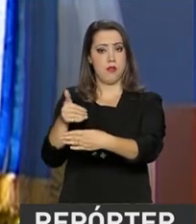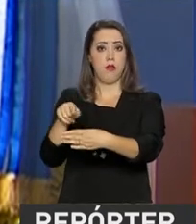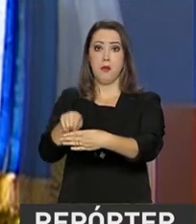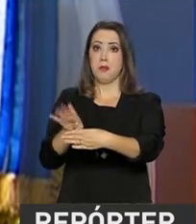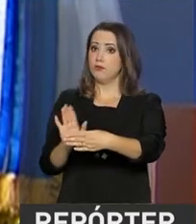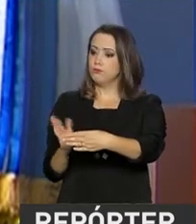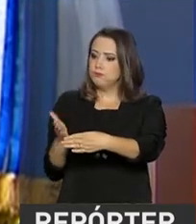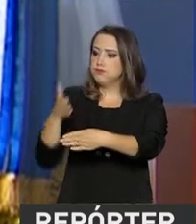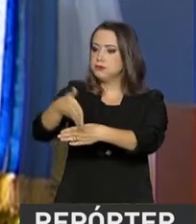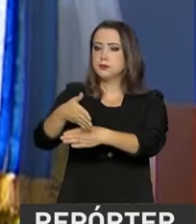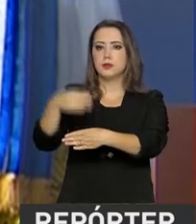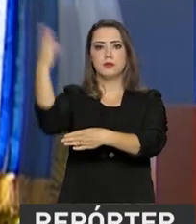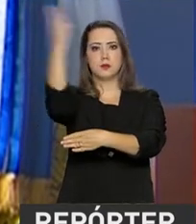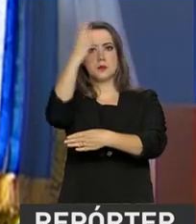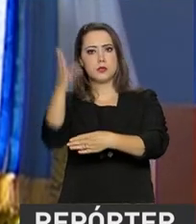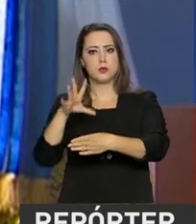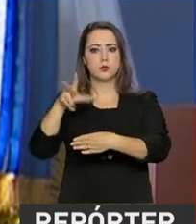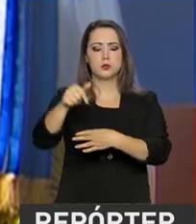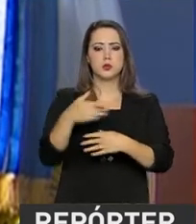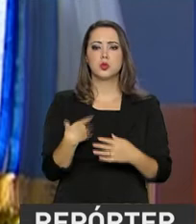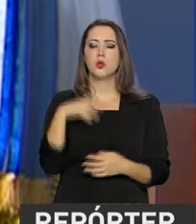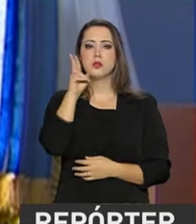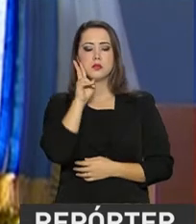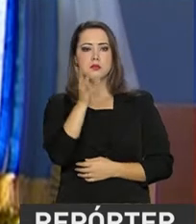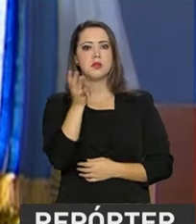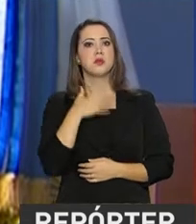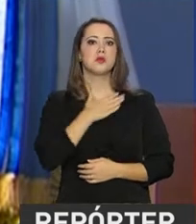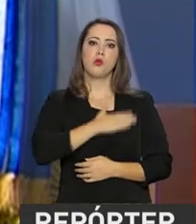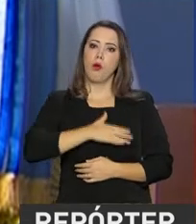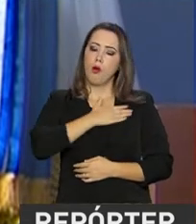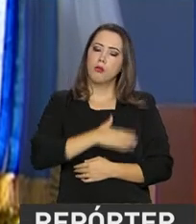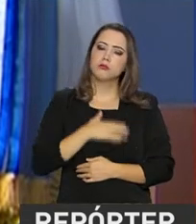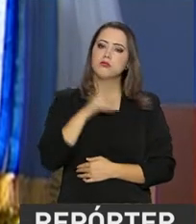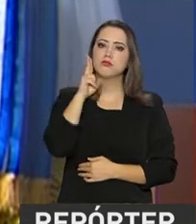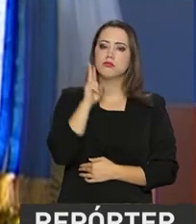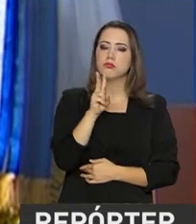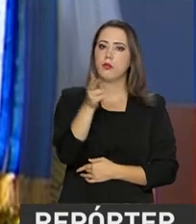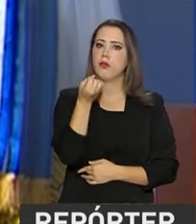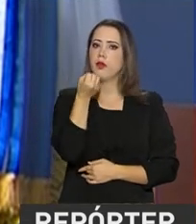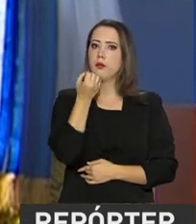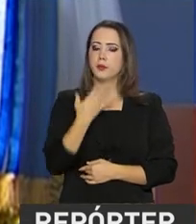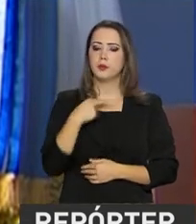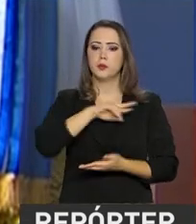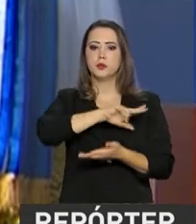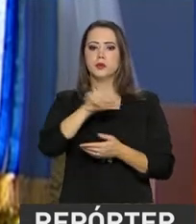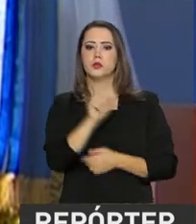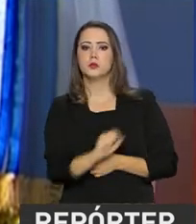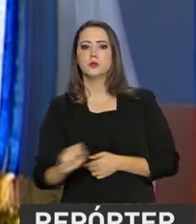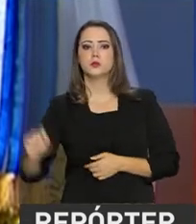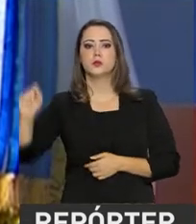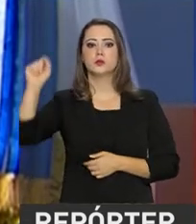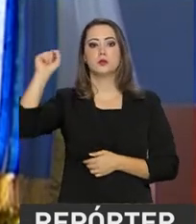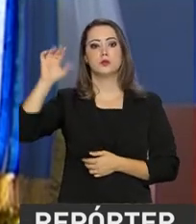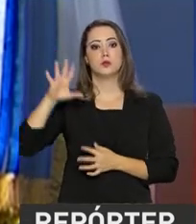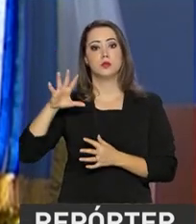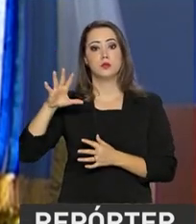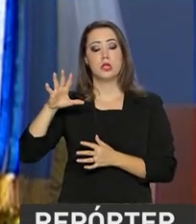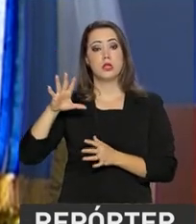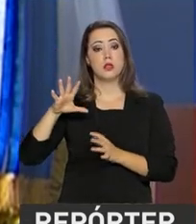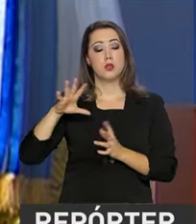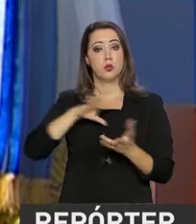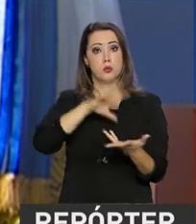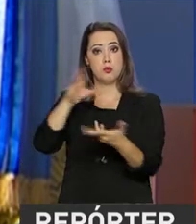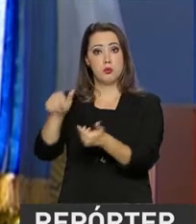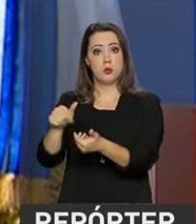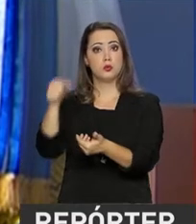né? muito aplaudida da presença das Forças Armadas em vários pontos do mundo. A